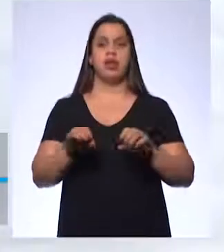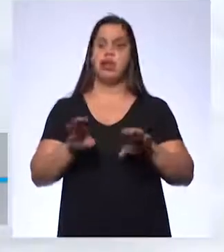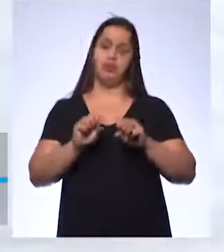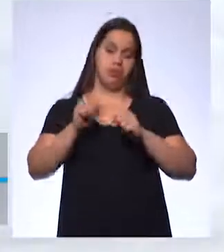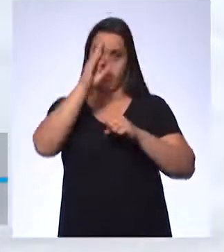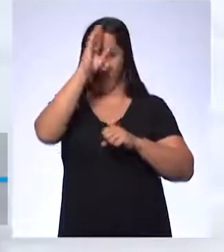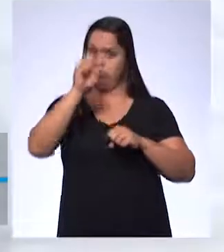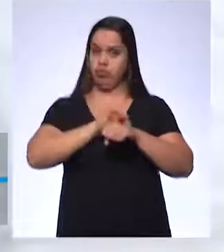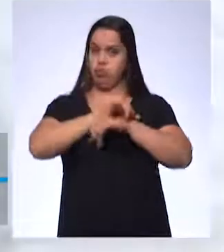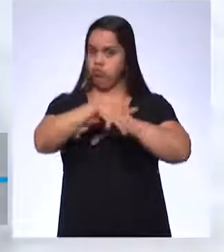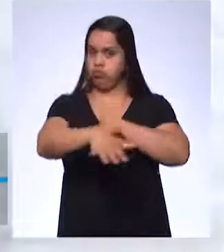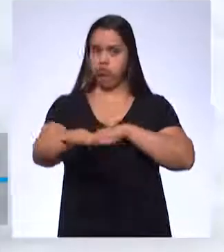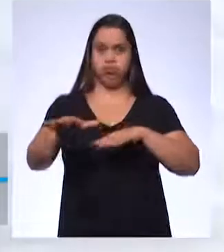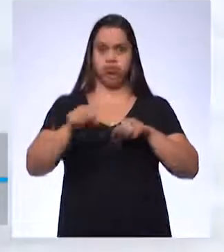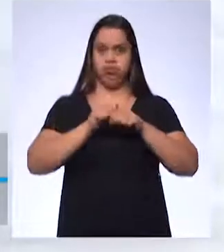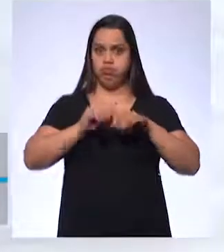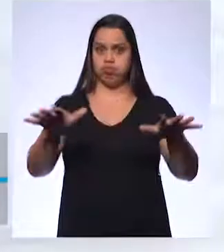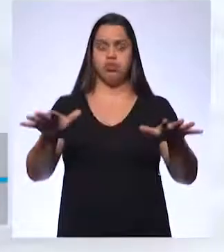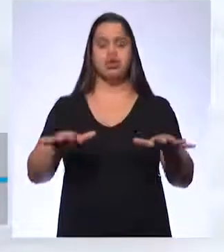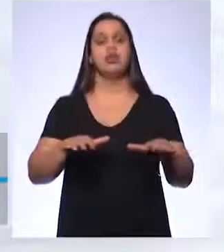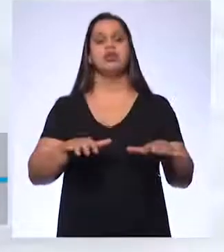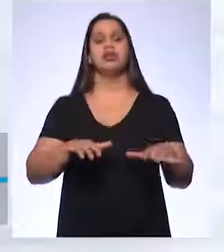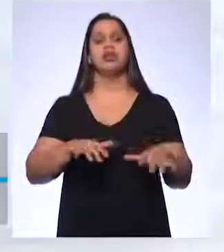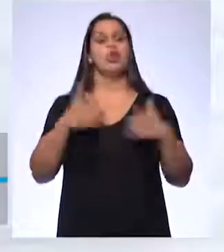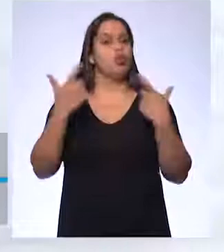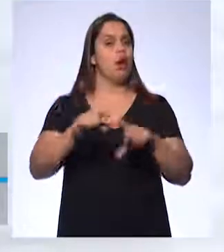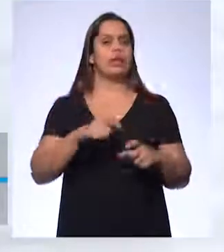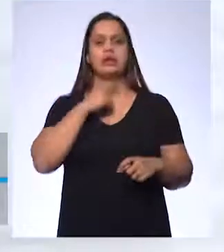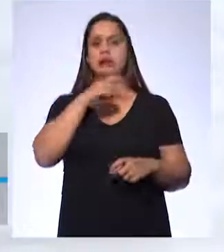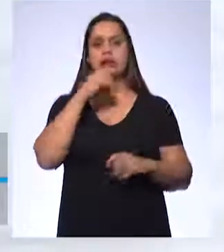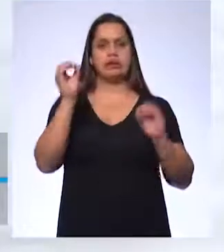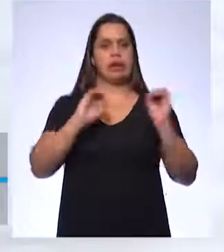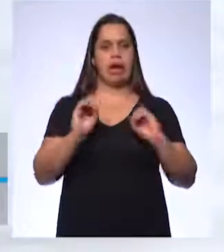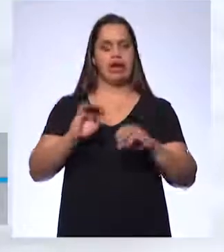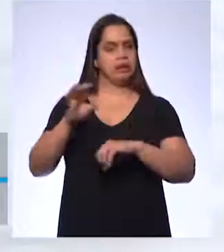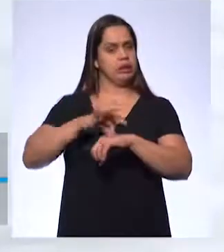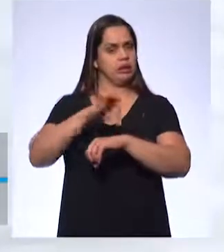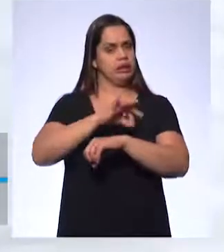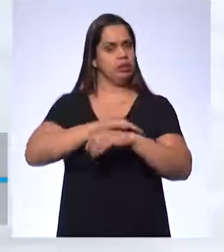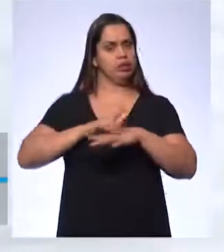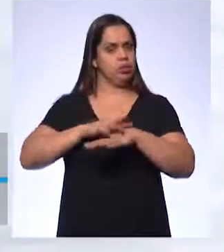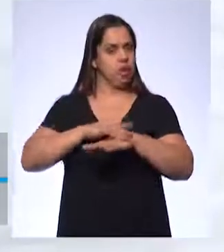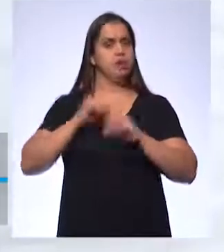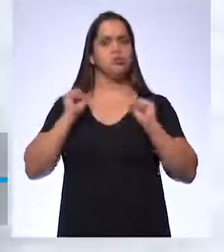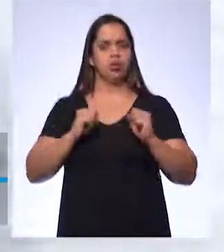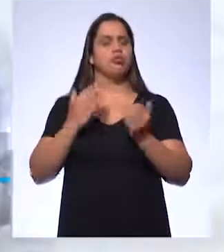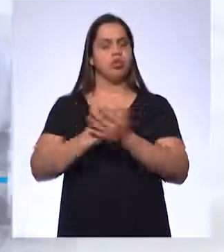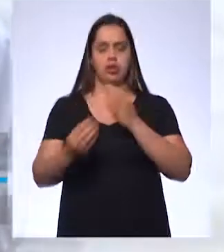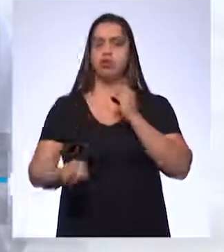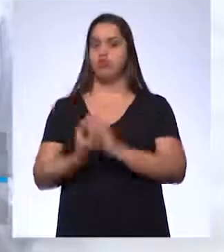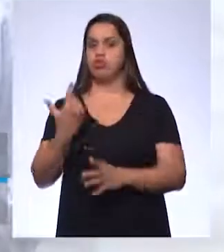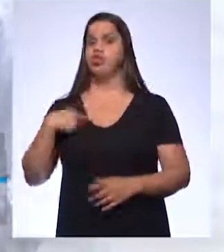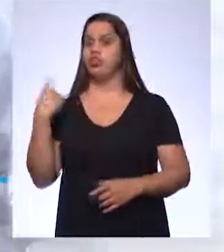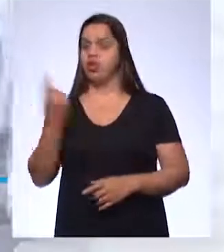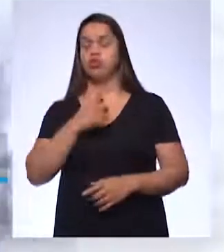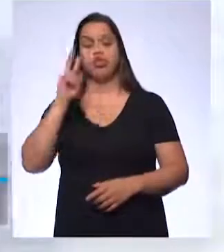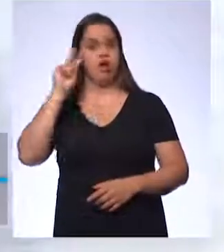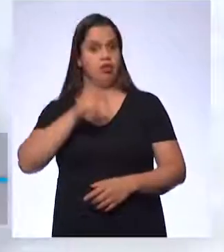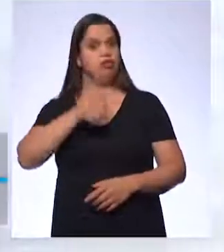onde essas doenças não existiam, podem começar a surgir, e isso já se está vendo em alguns lugares, né? Tá